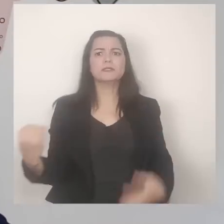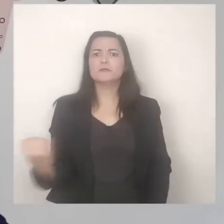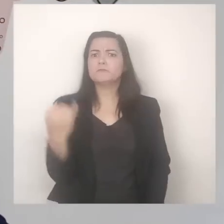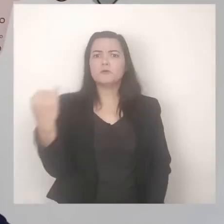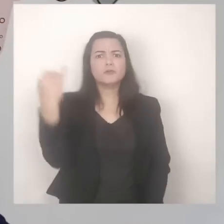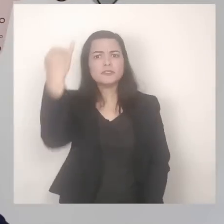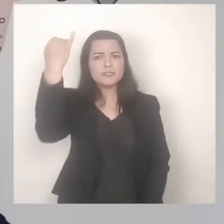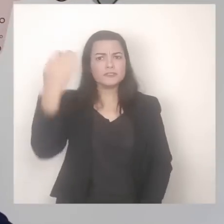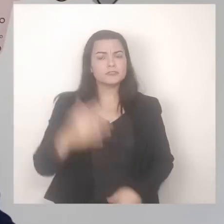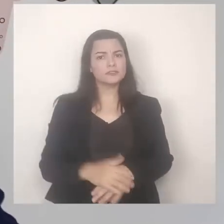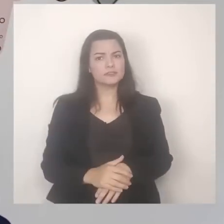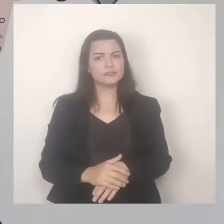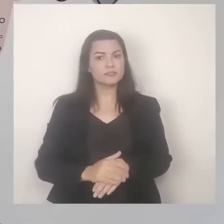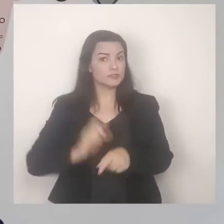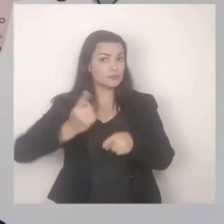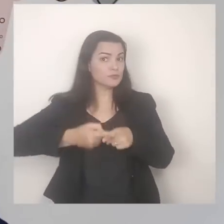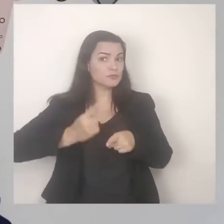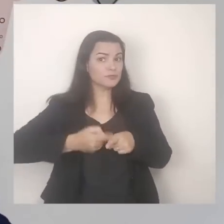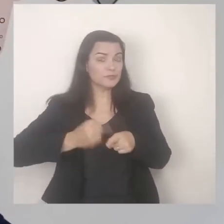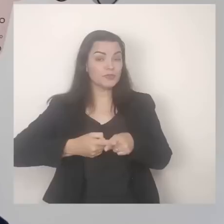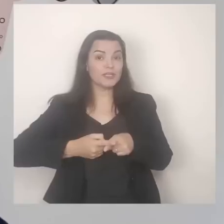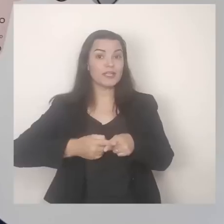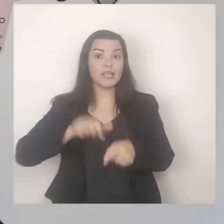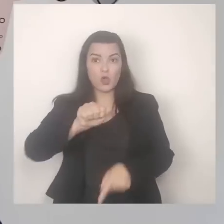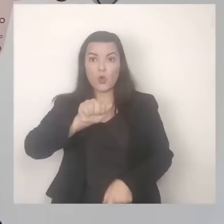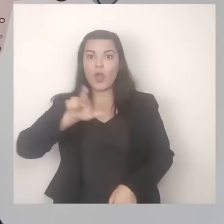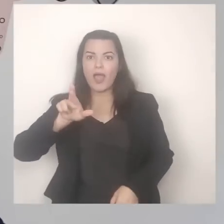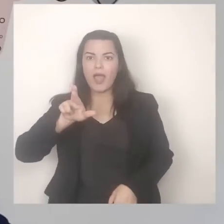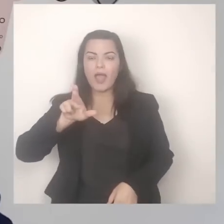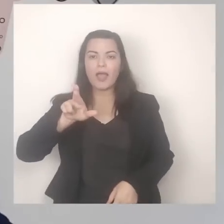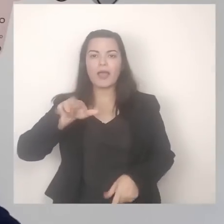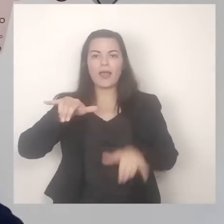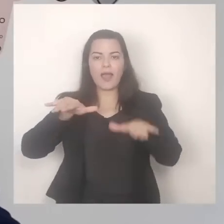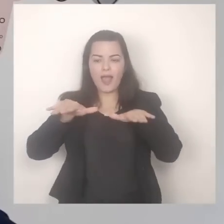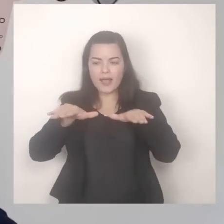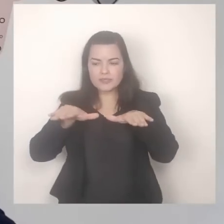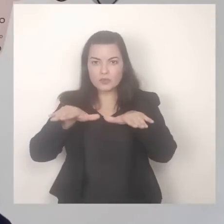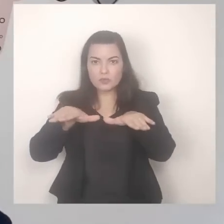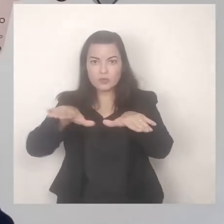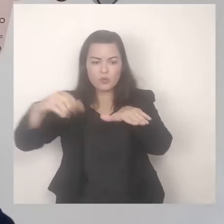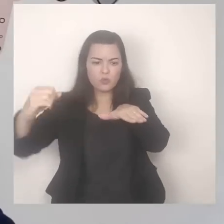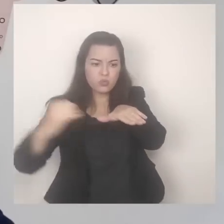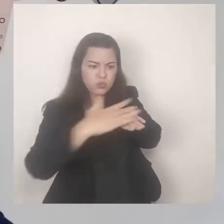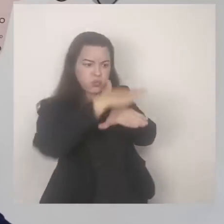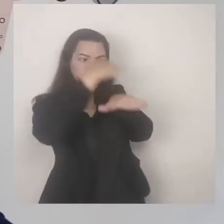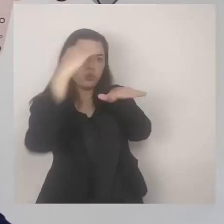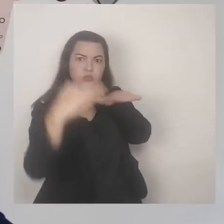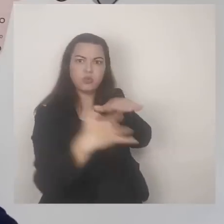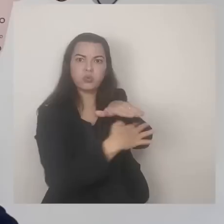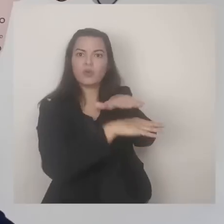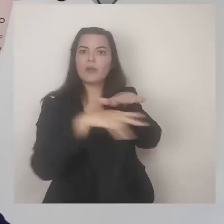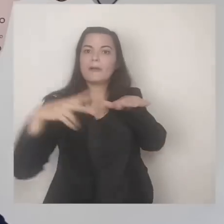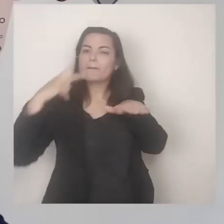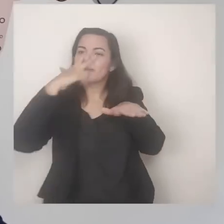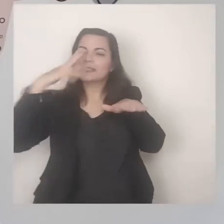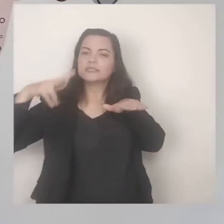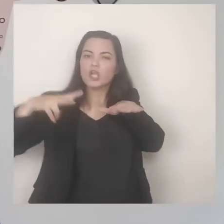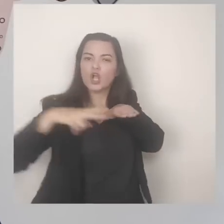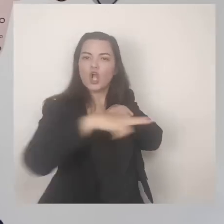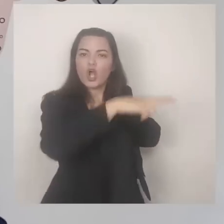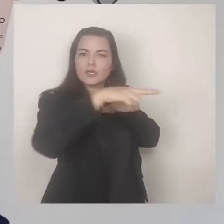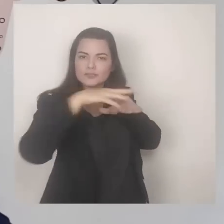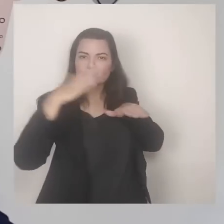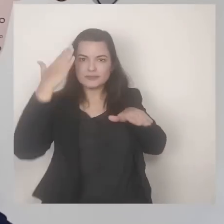essenciais. Sabe por quê? Porque elas vão cortando o ar. Então, olha só. Quando o avião está em movimento,